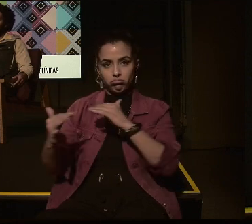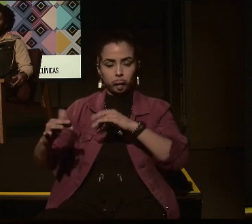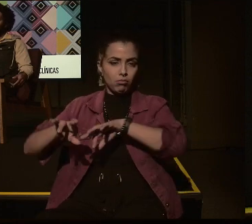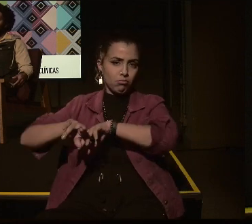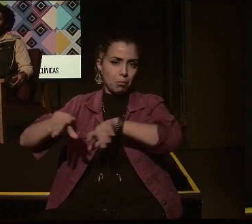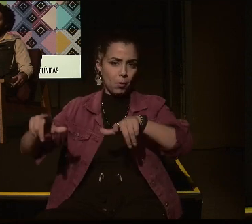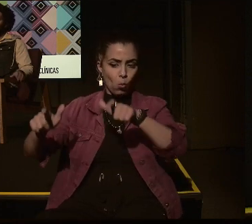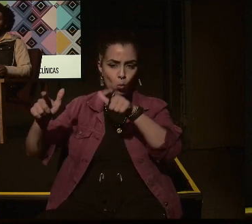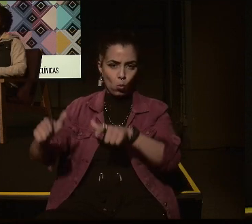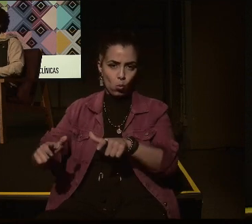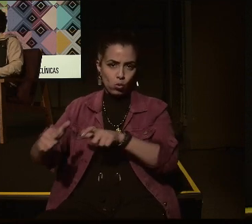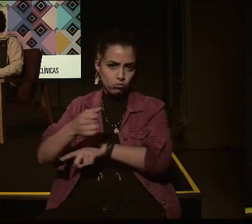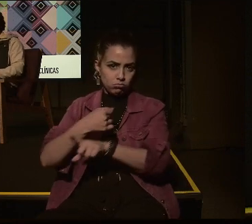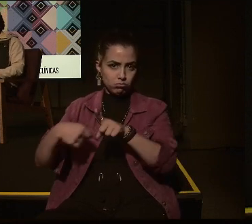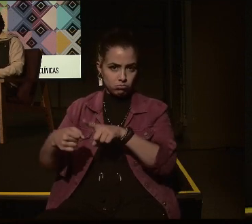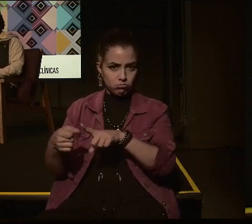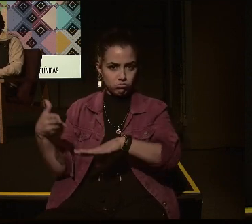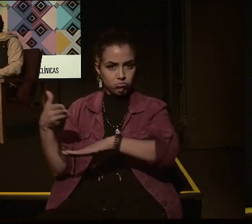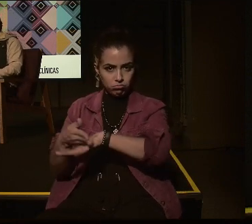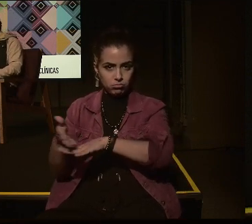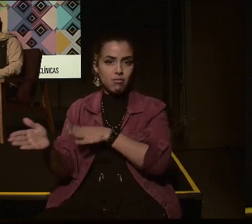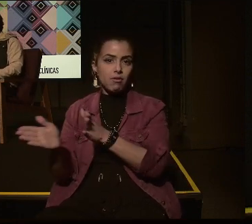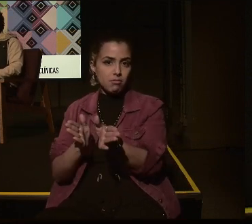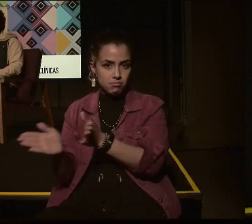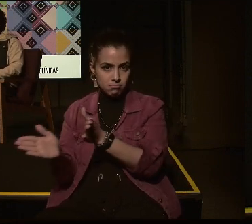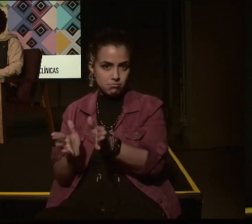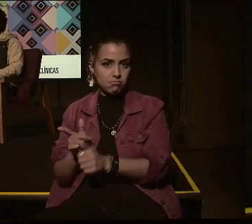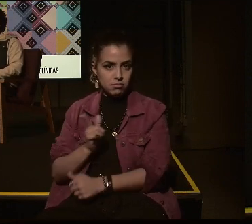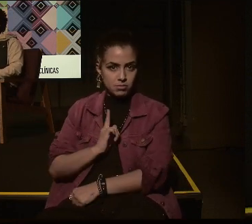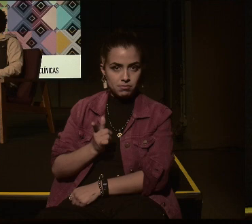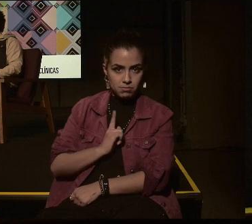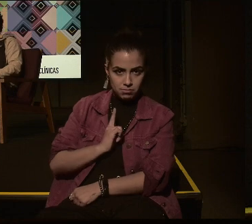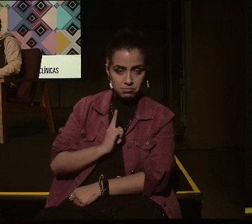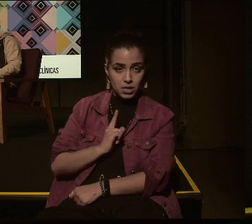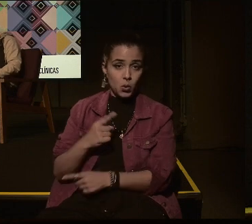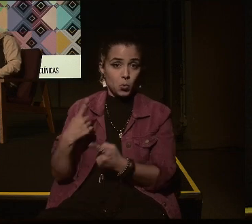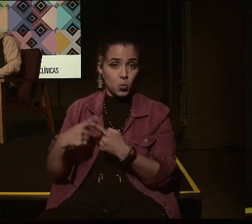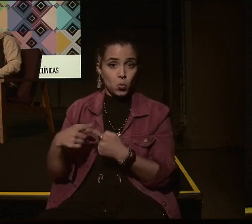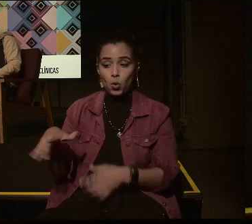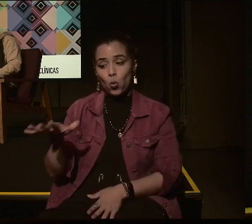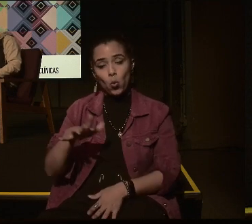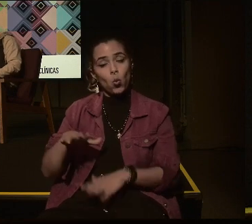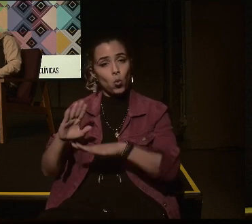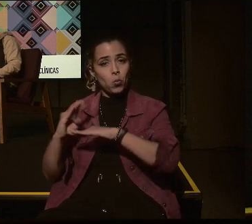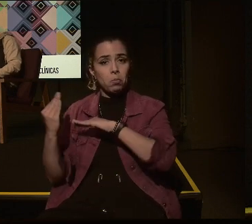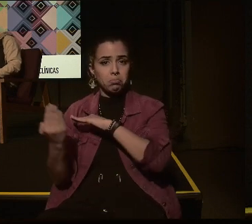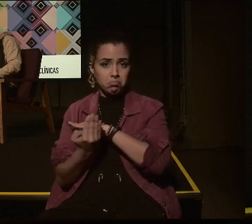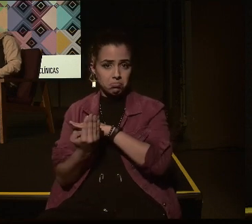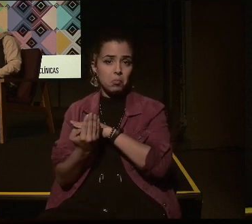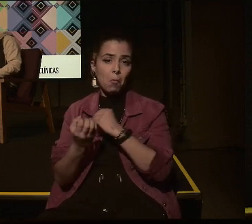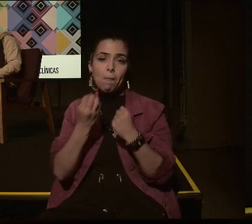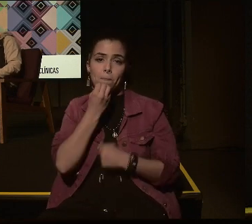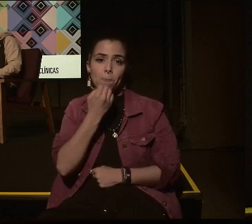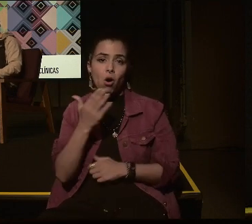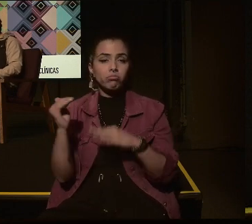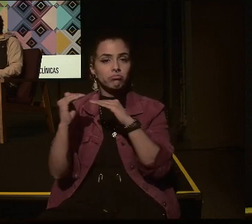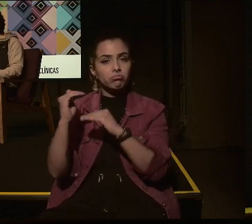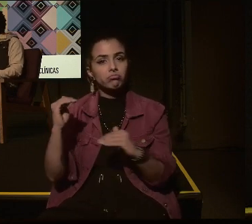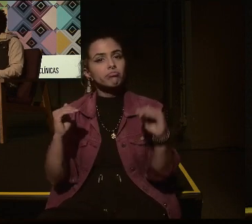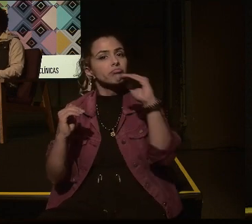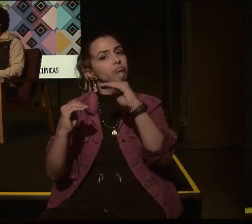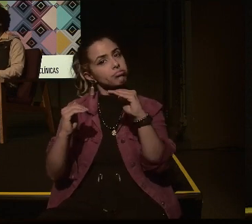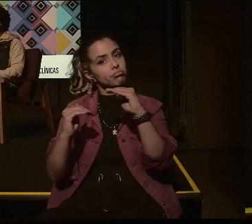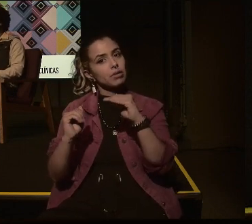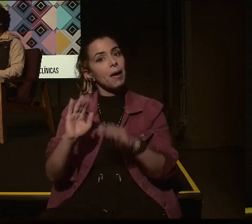da população que tem acesso, né? É um bairro que tem uma parte que é elitizada, e